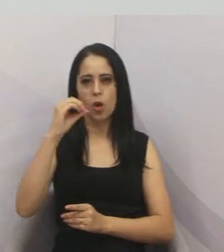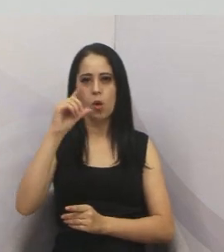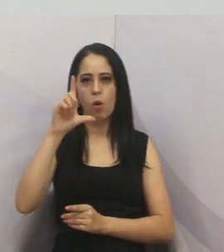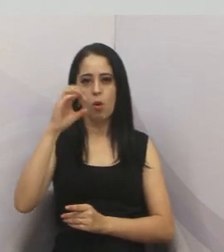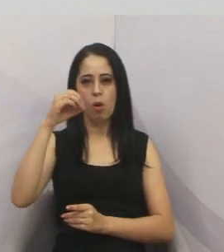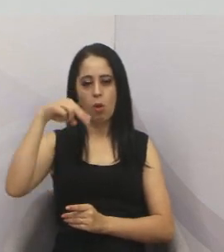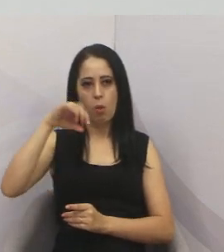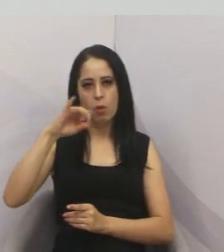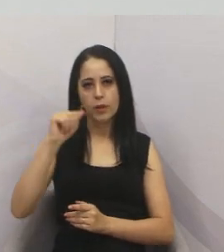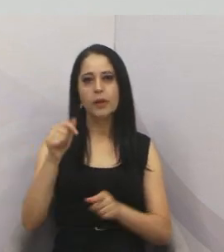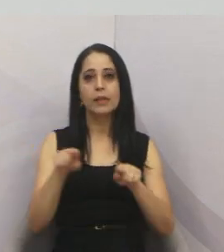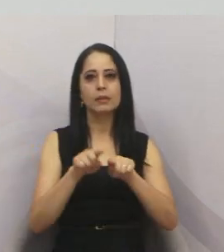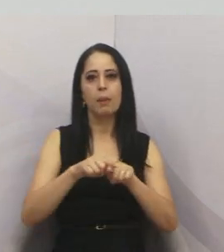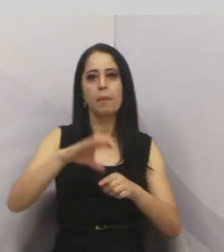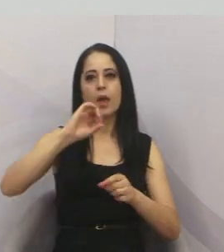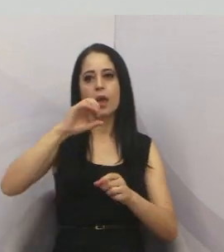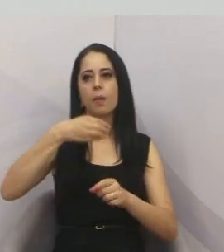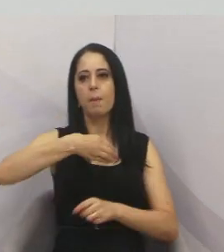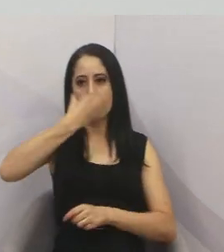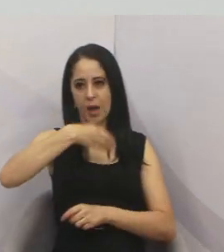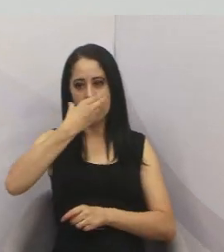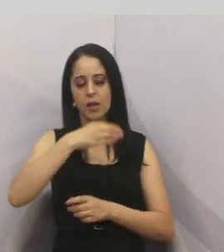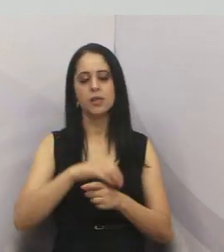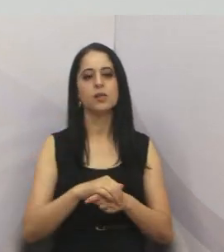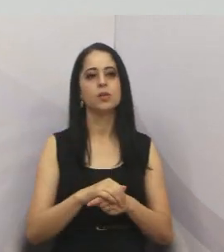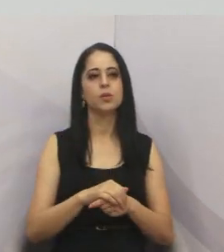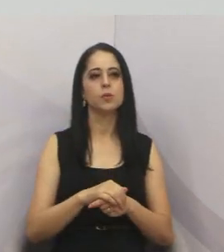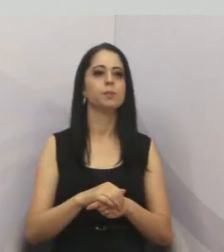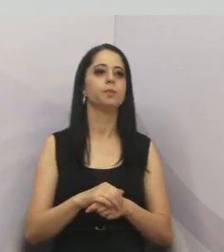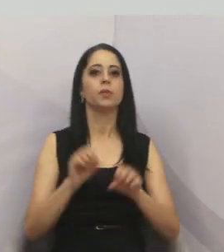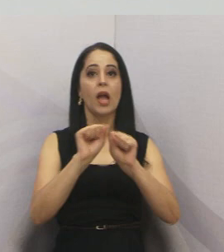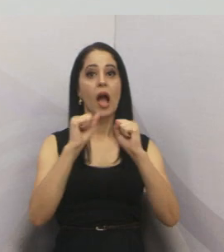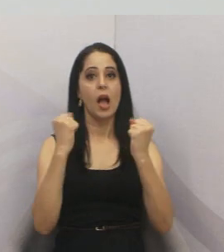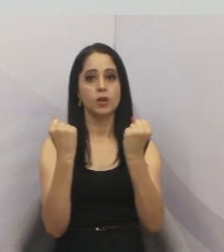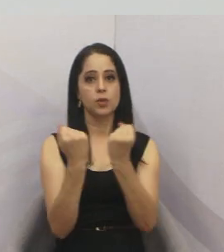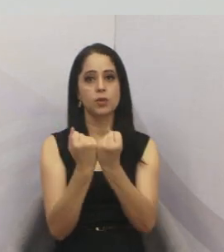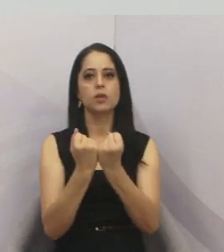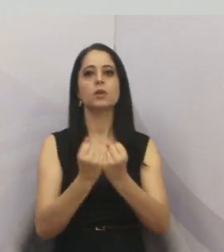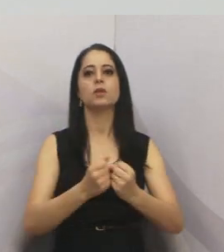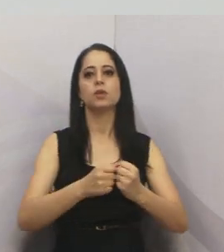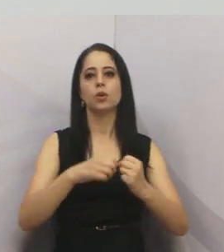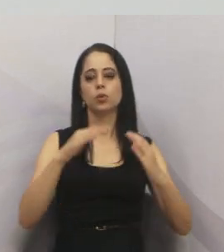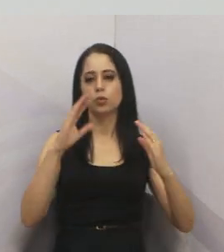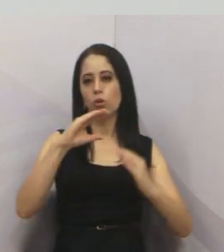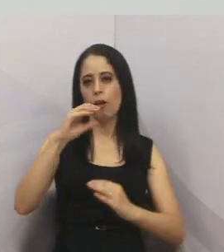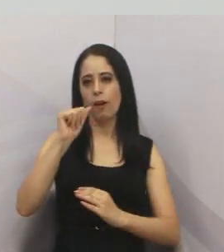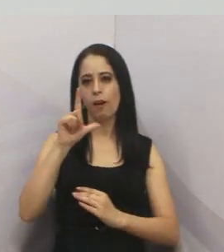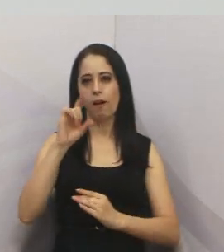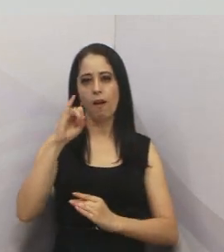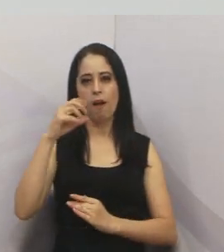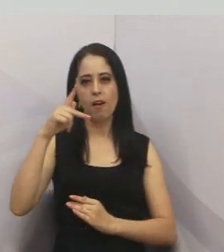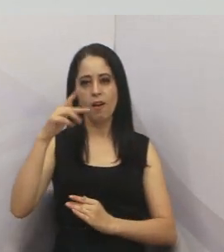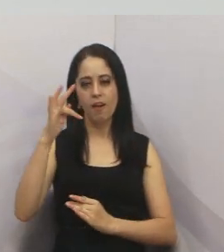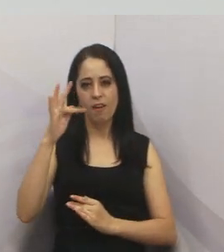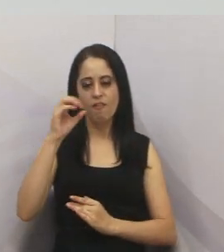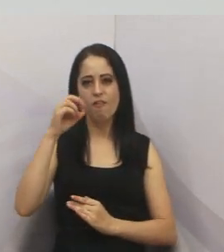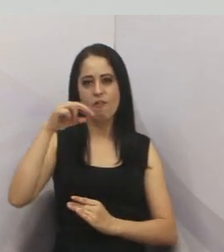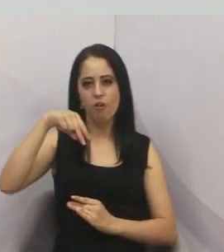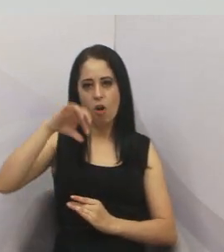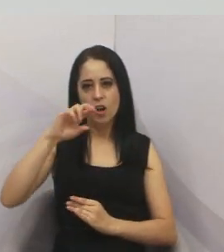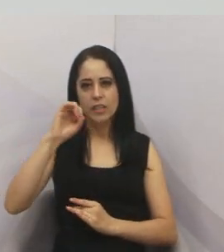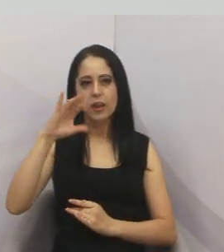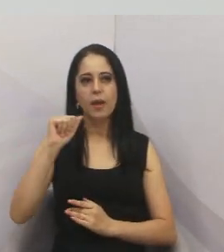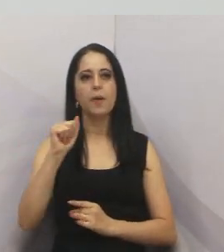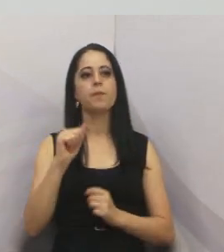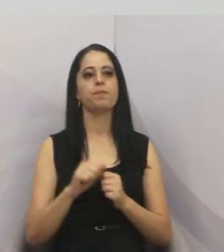Jardim Paraíso e Jardim Yolanda, Associação dos Moradores do Parque Califórnia, Associação dos Proprietários e Moradores